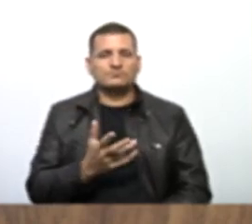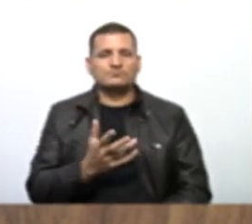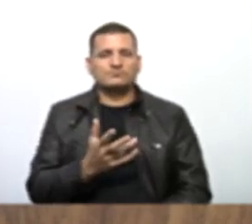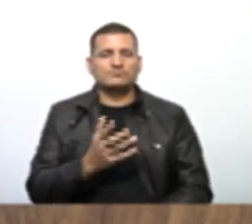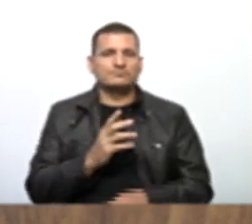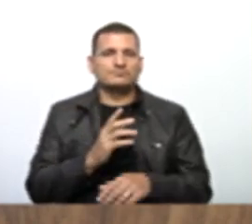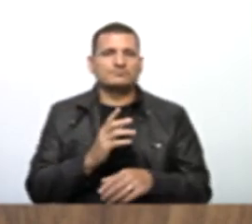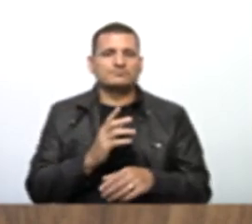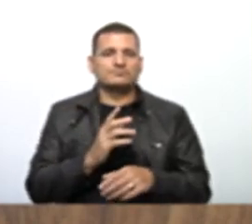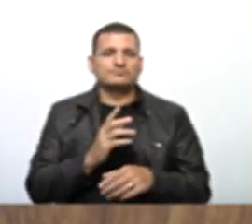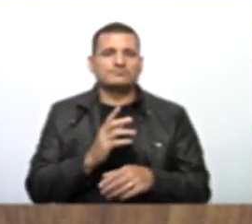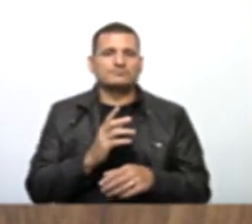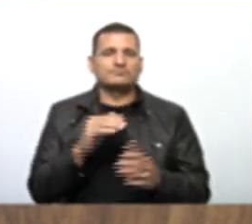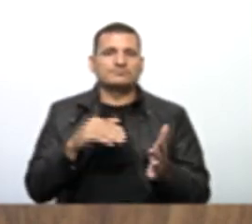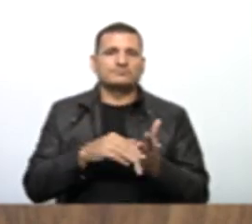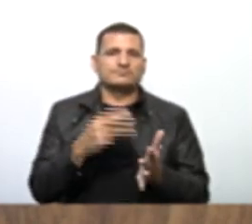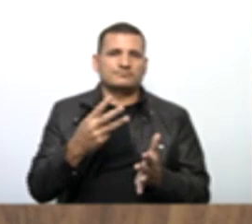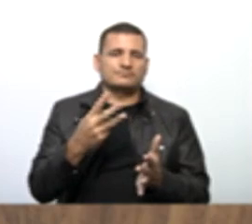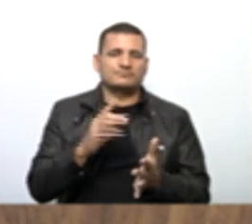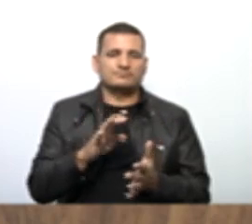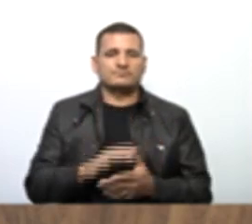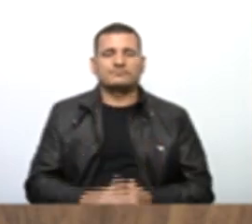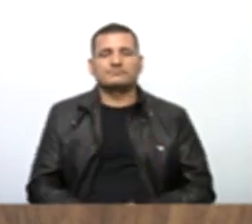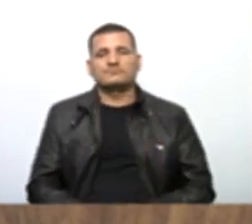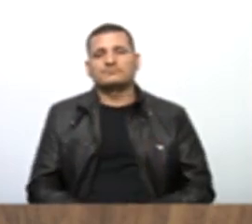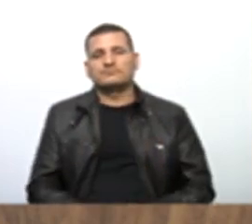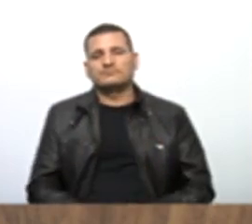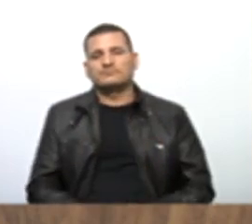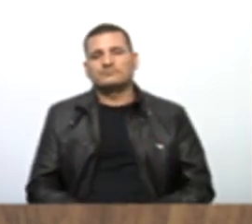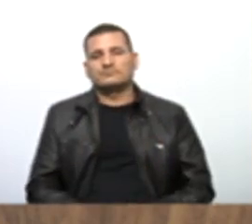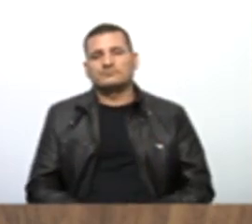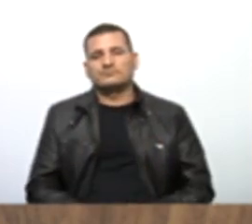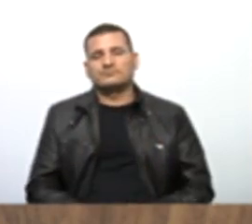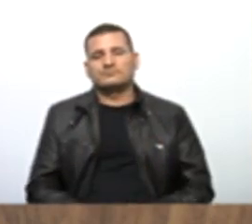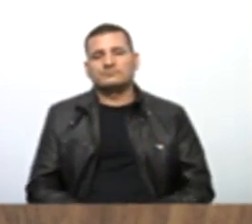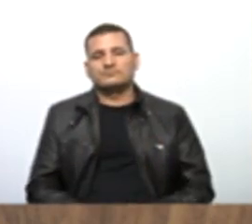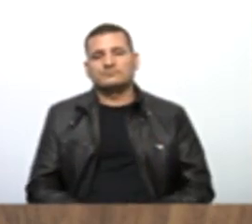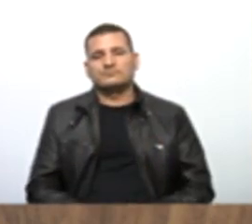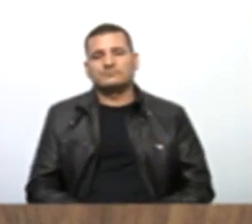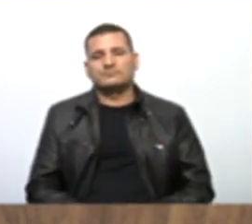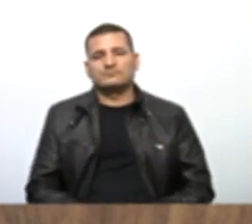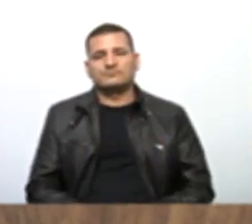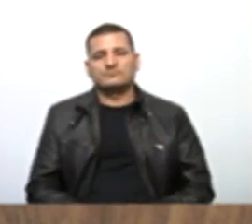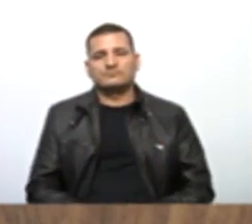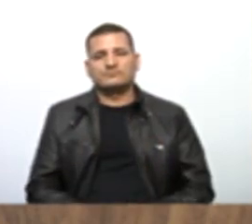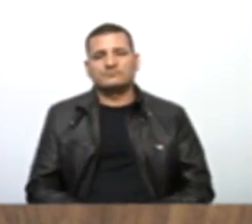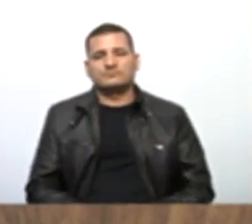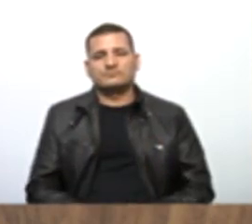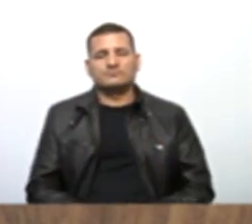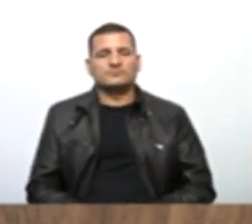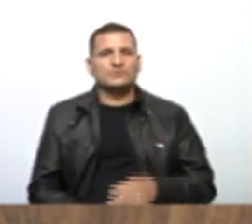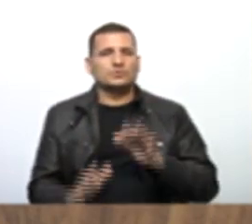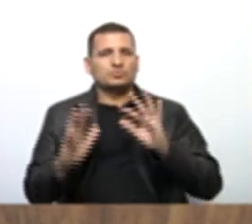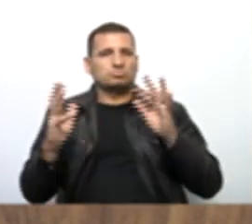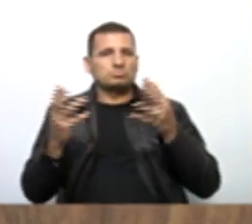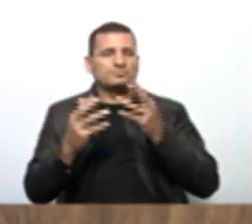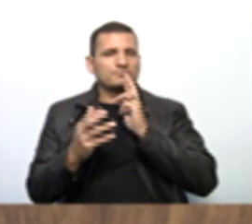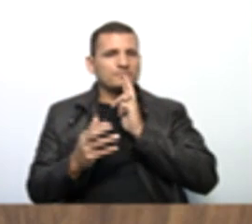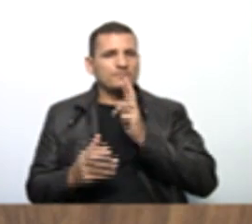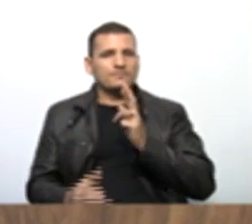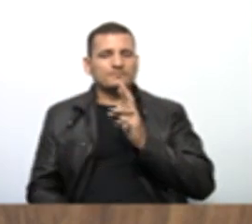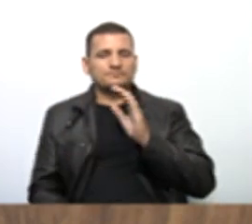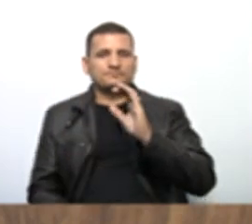a tua resposta demanda só até 3 né então bora ver aí se eles as etapas ao todo mundo foi unânime em dizer que é